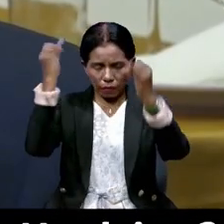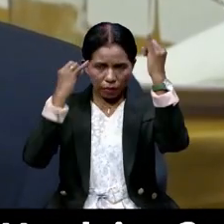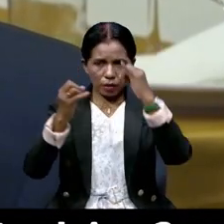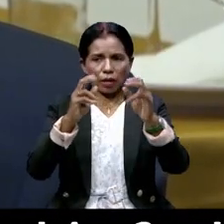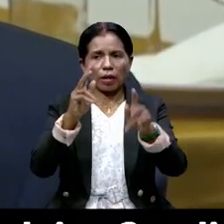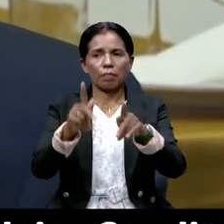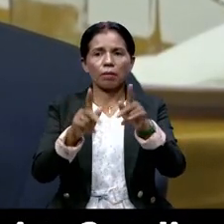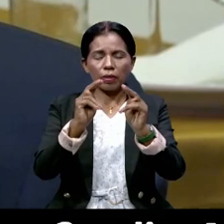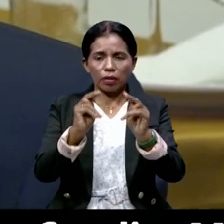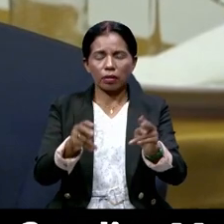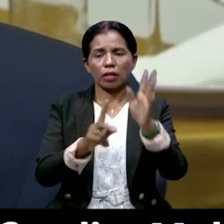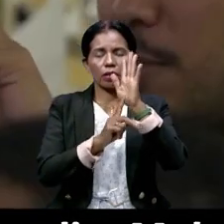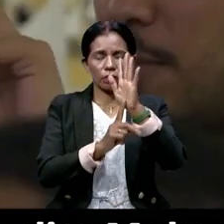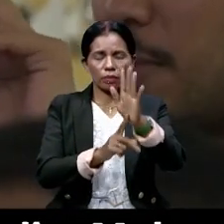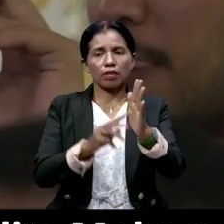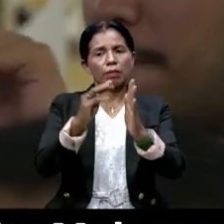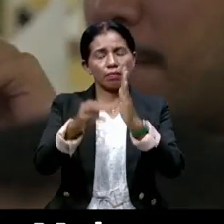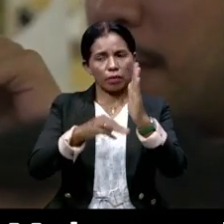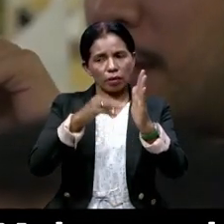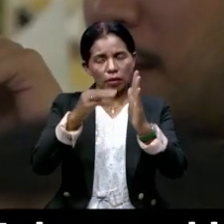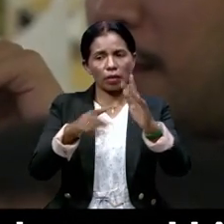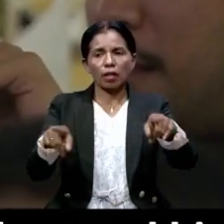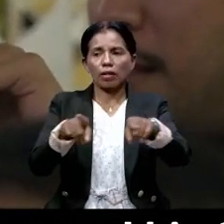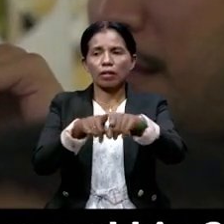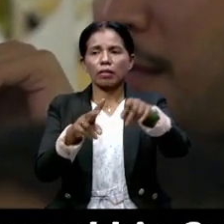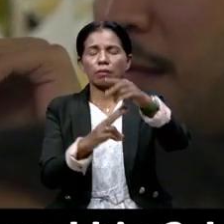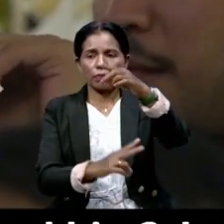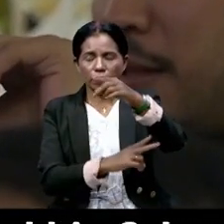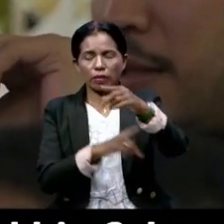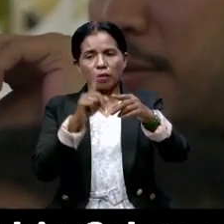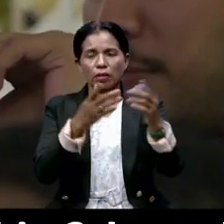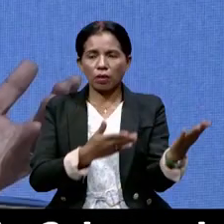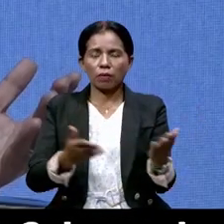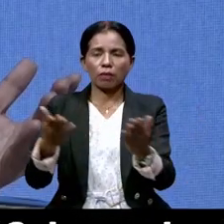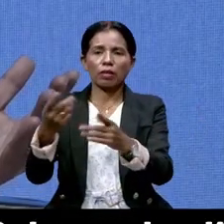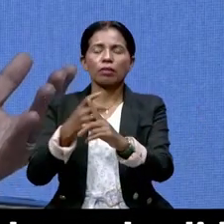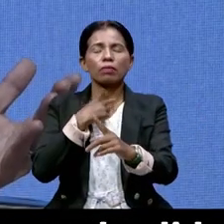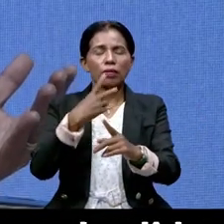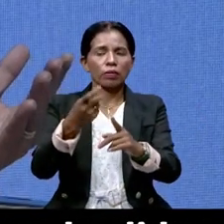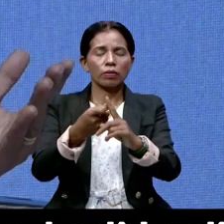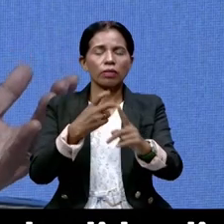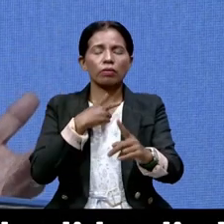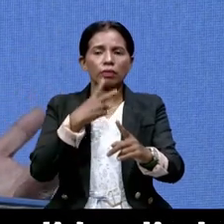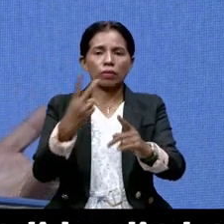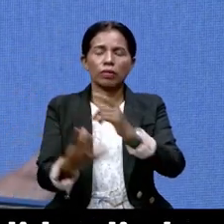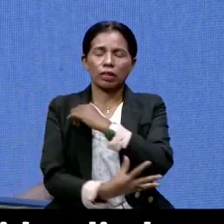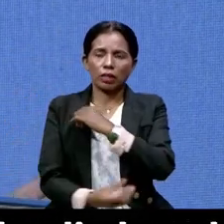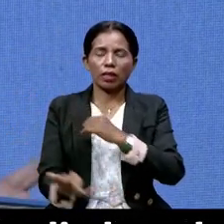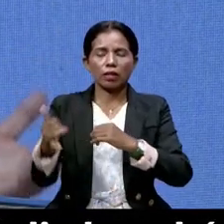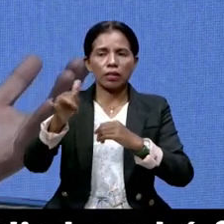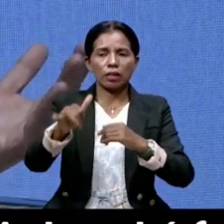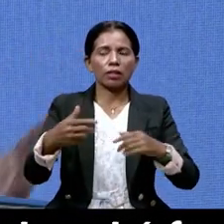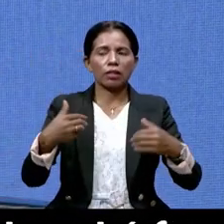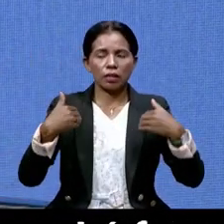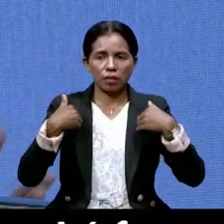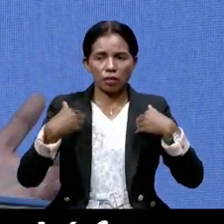de passar para ruma, média, sai de pontida. A tu lourio, lian, husi, lian, like, pit like, sira, vai servir, repit,